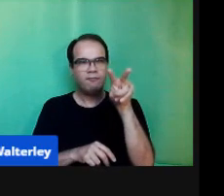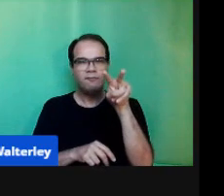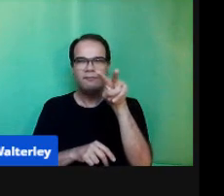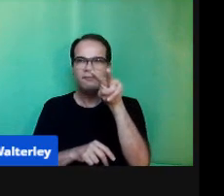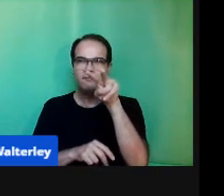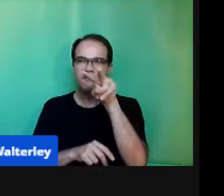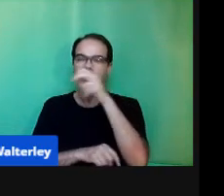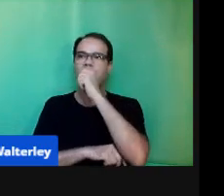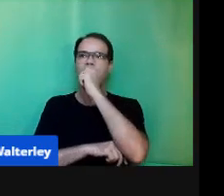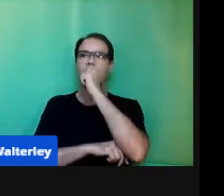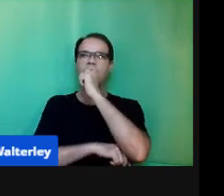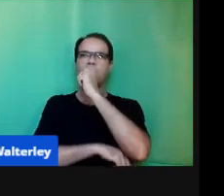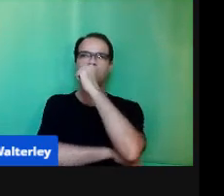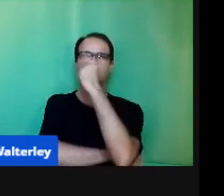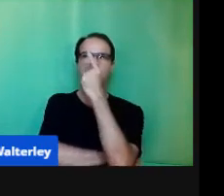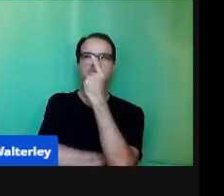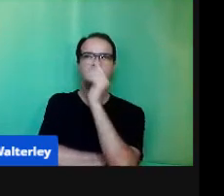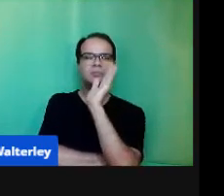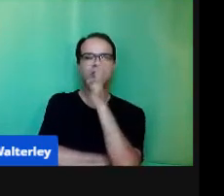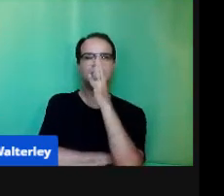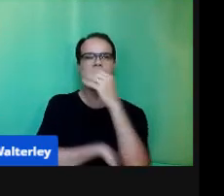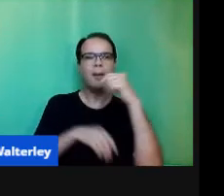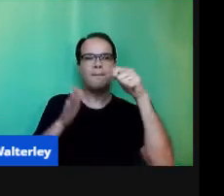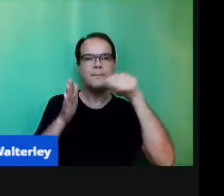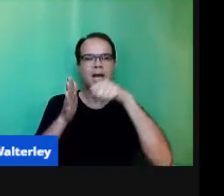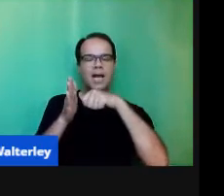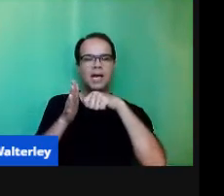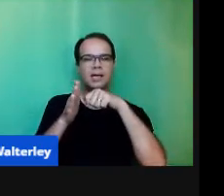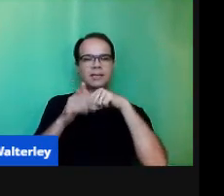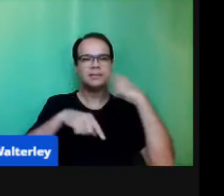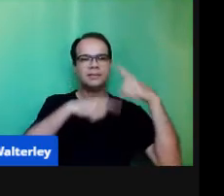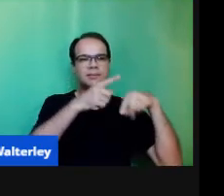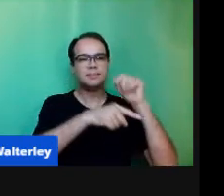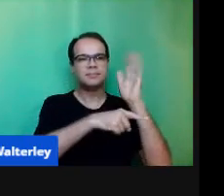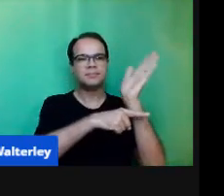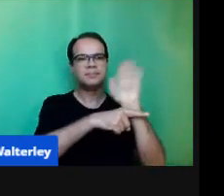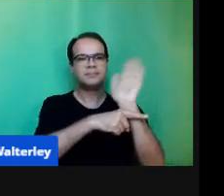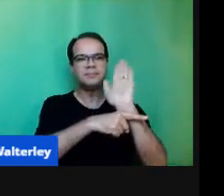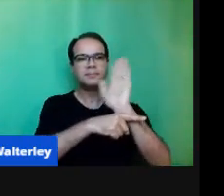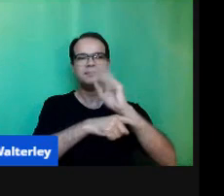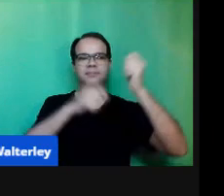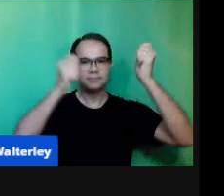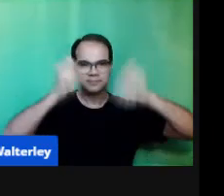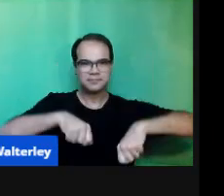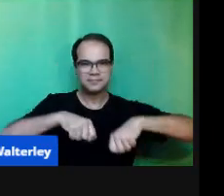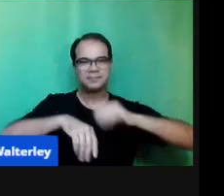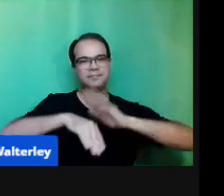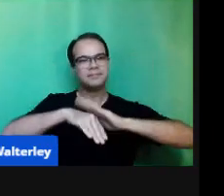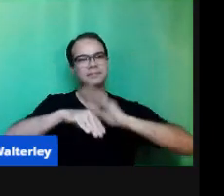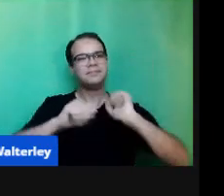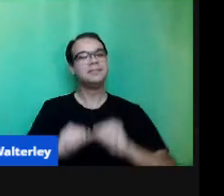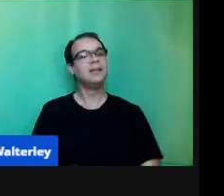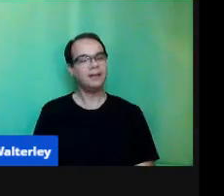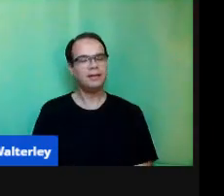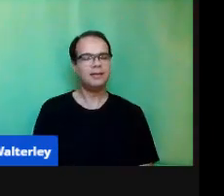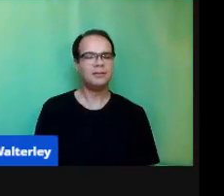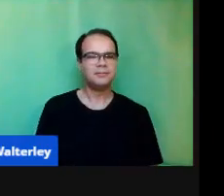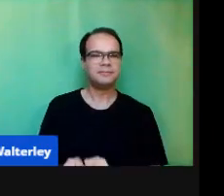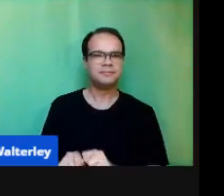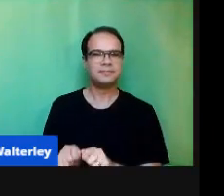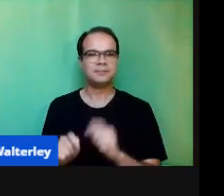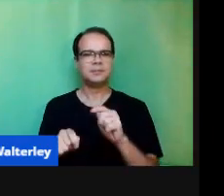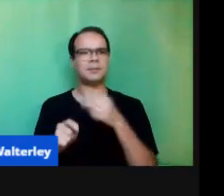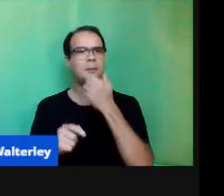brasileiro. Hoje, a gente estudando mais, a gente vê que o próprio audiovisual, ele é uma escola do fazer.